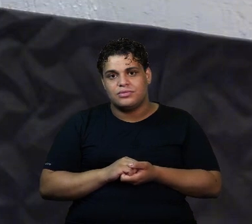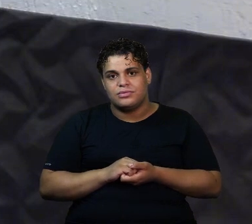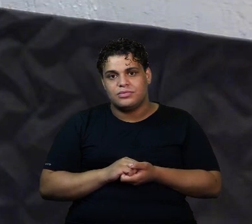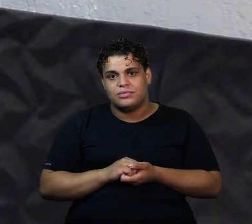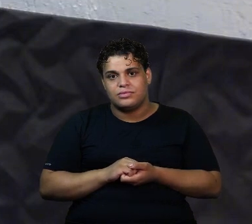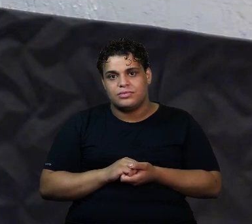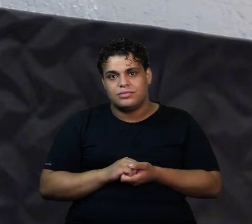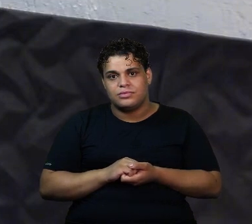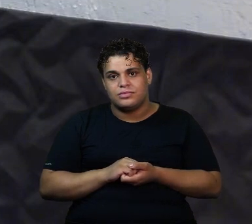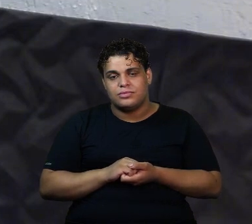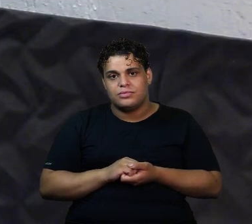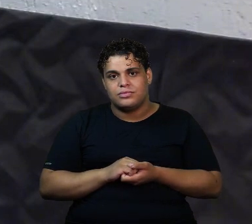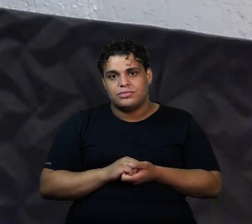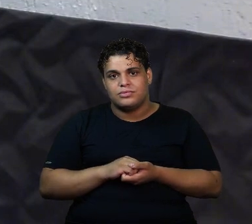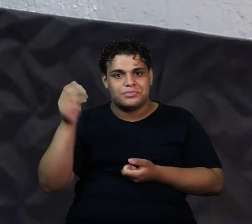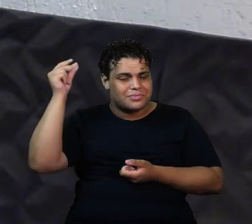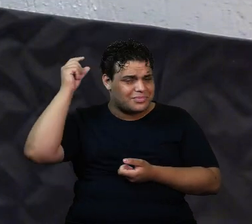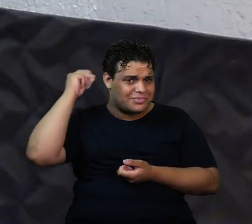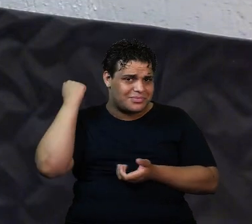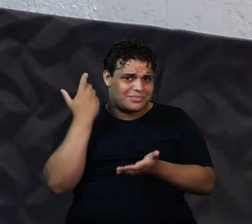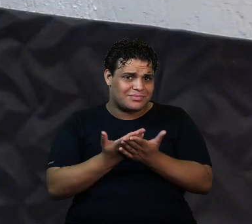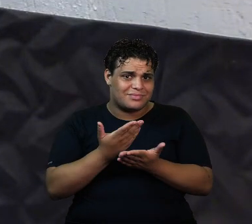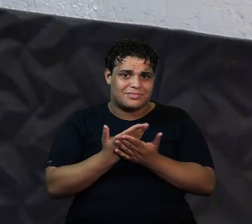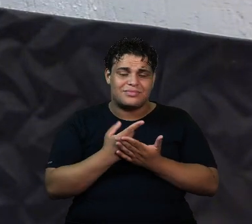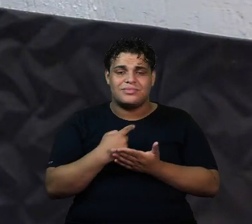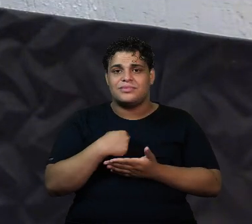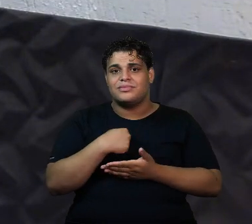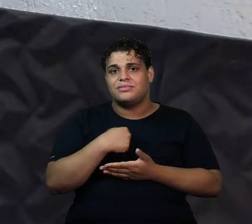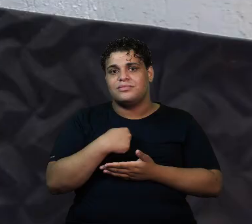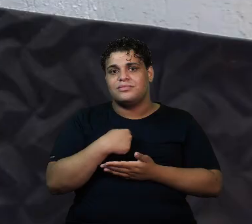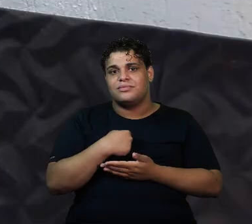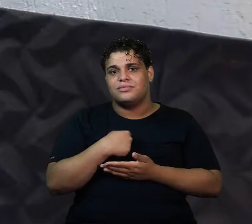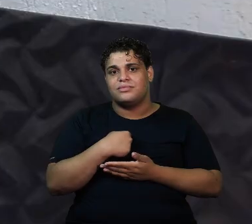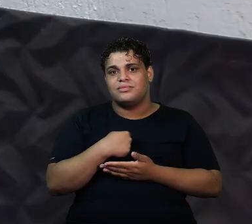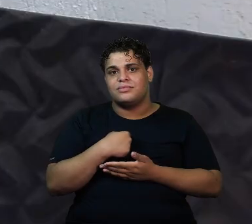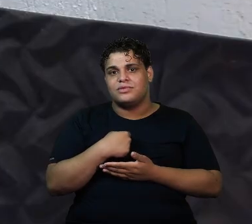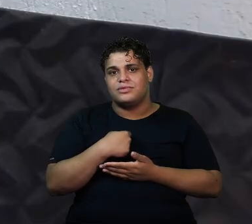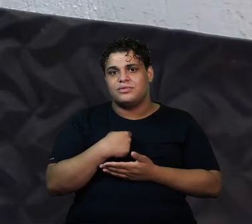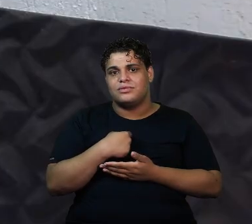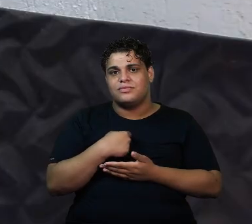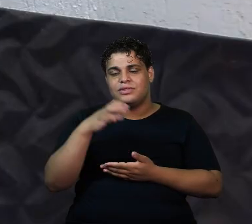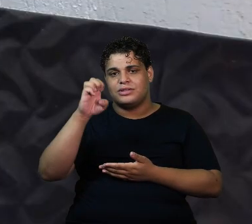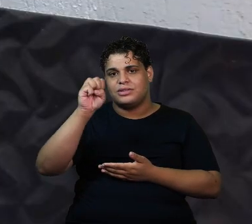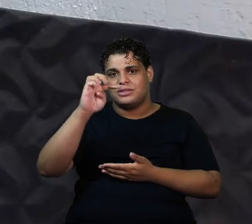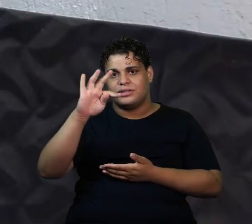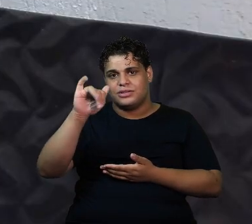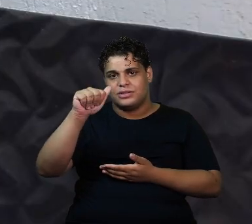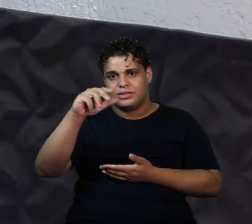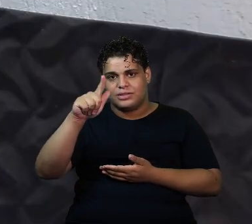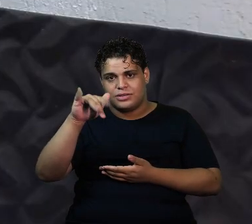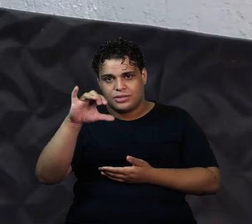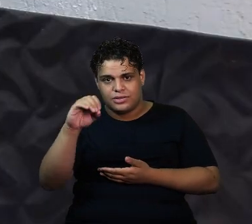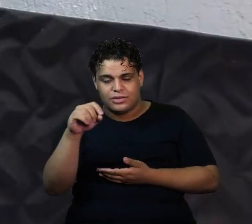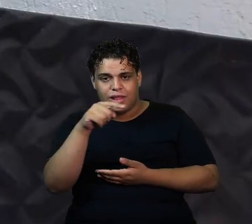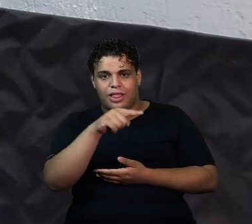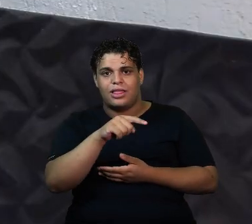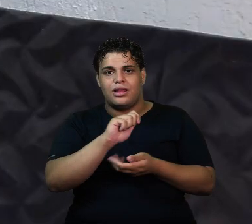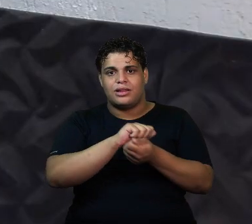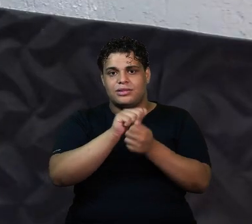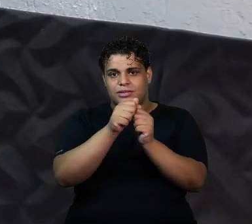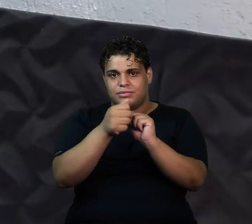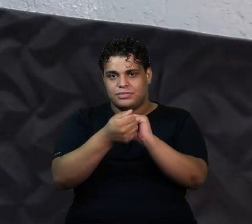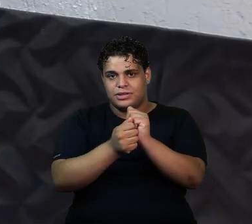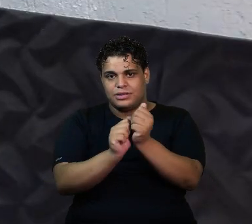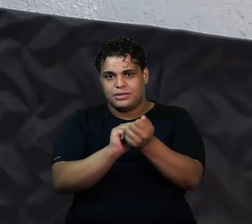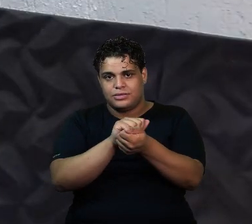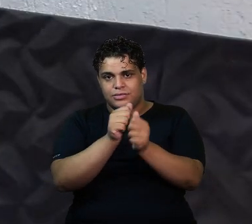tive, lá quando eu era estudante, há muito tempo atrás, eu tive o prazer de fazer estágio, tanto na Geosol quanto na CBMM. Eu fiquei por pouco